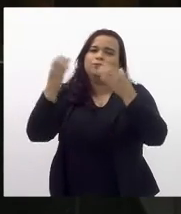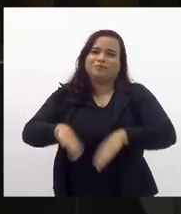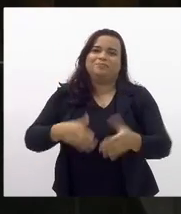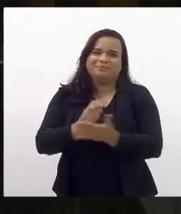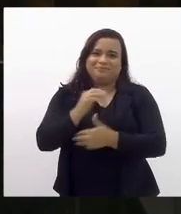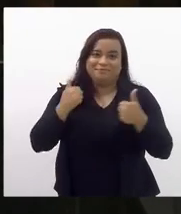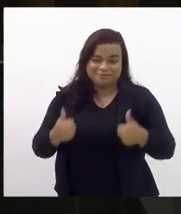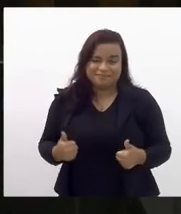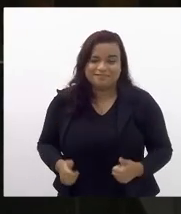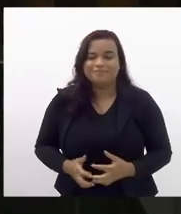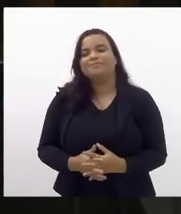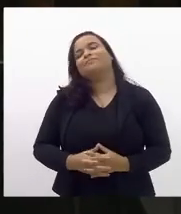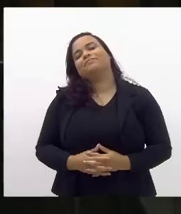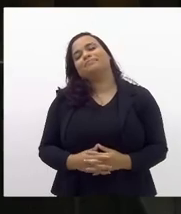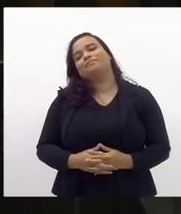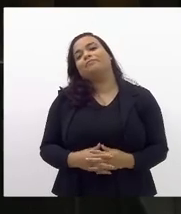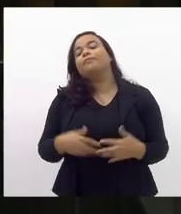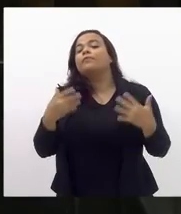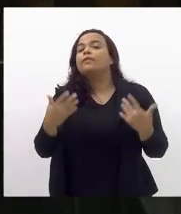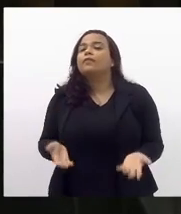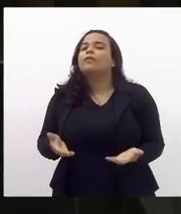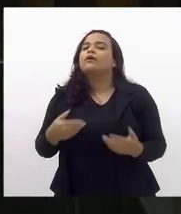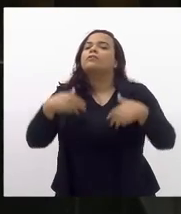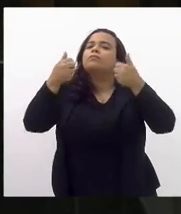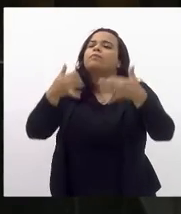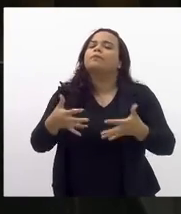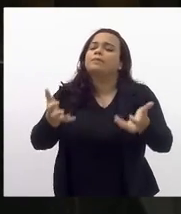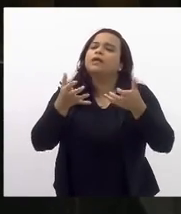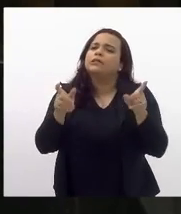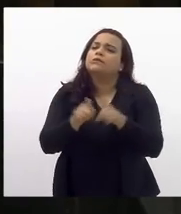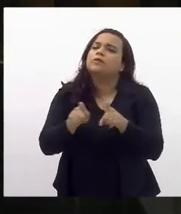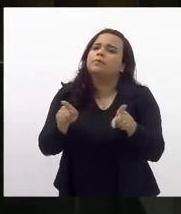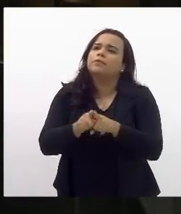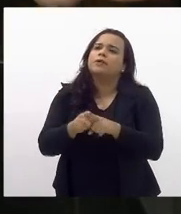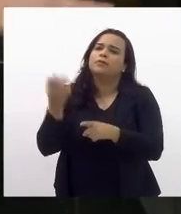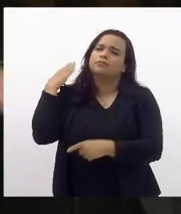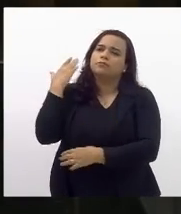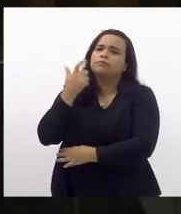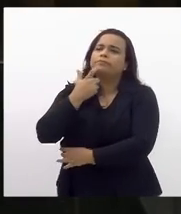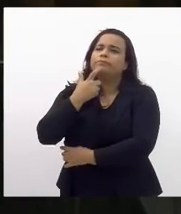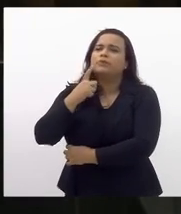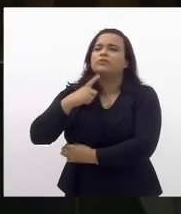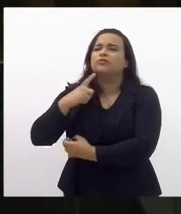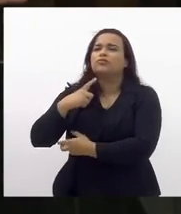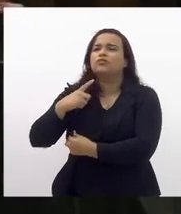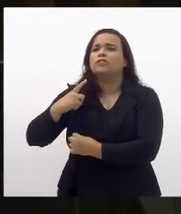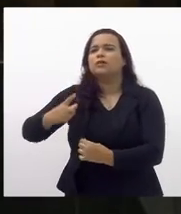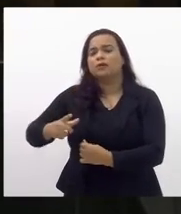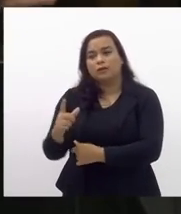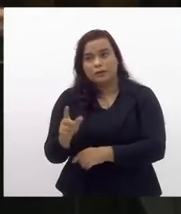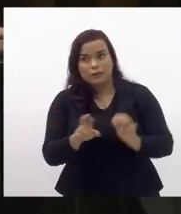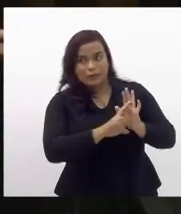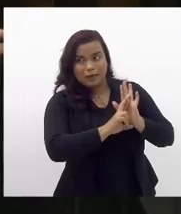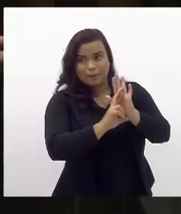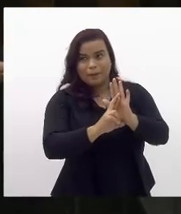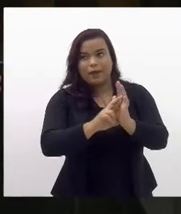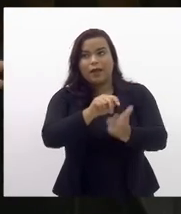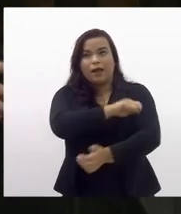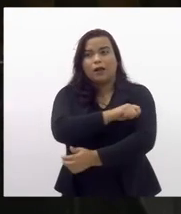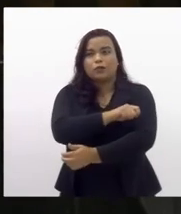Janeiro. Quero dizer, deputada Marta Rocha, que há poucos momentos atrás tinha aqui uma representação de alunos